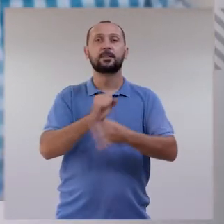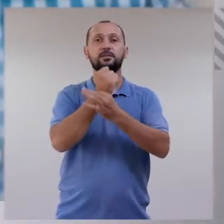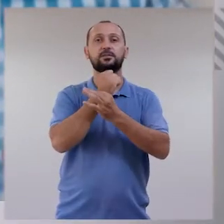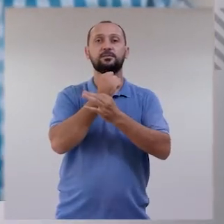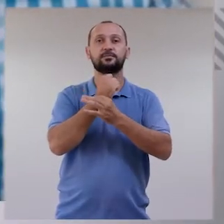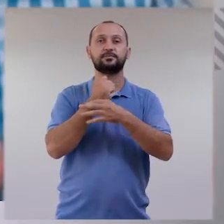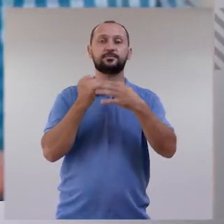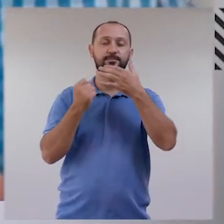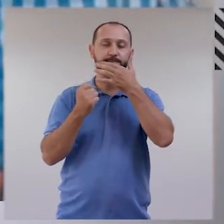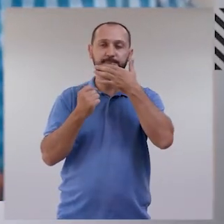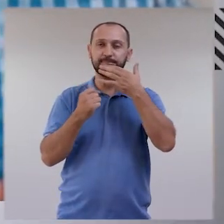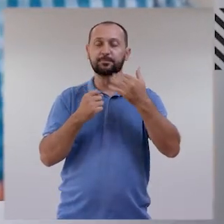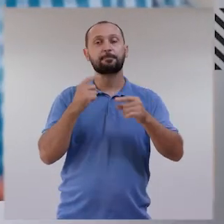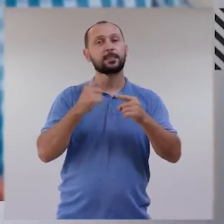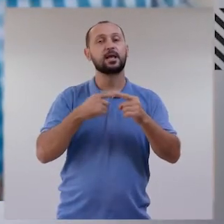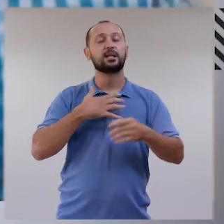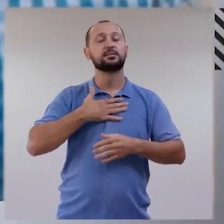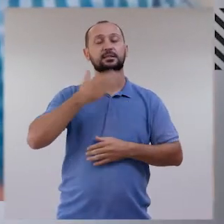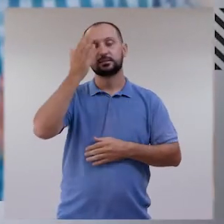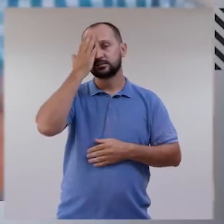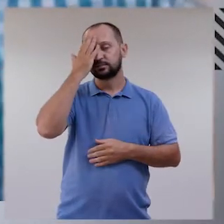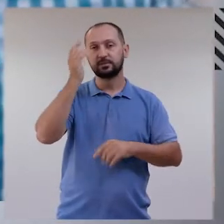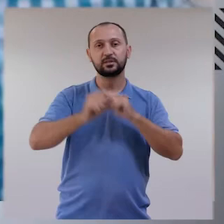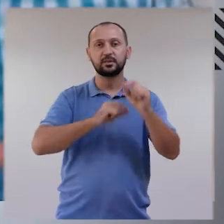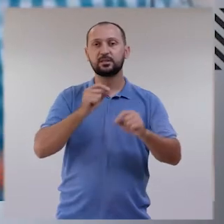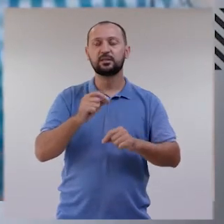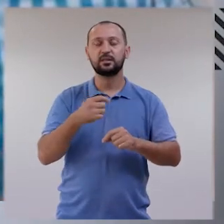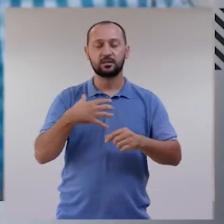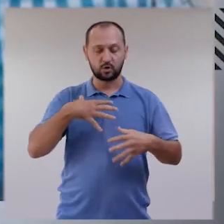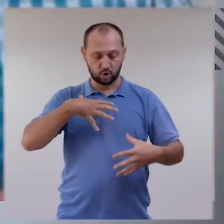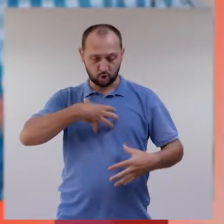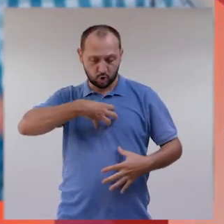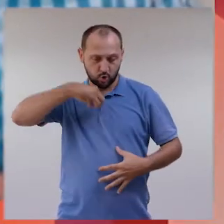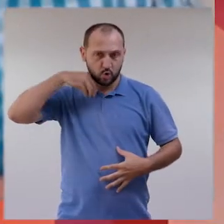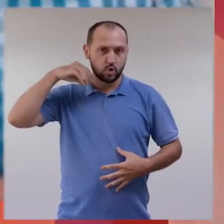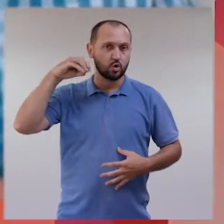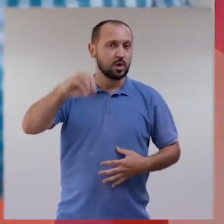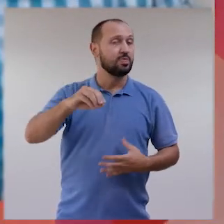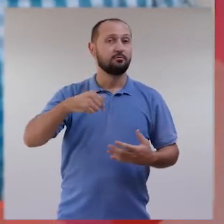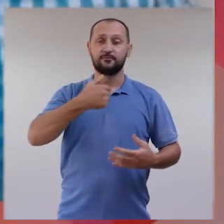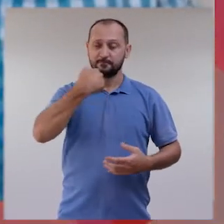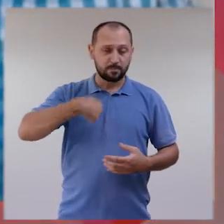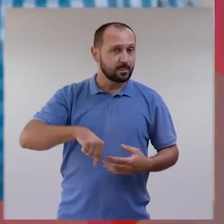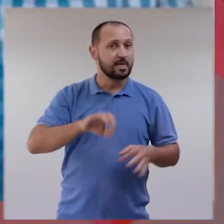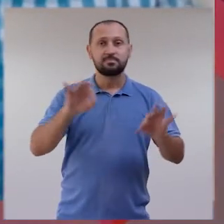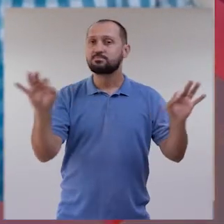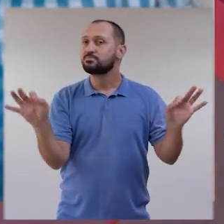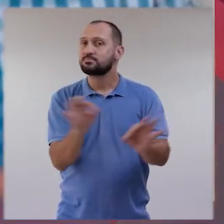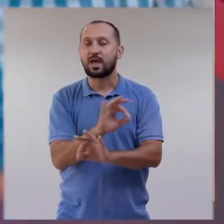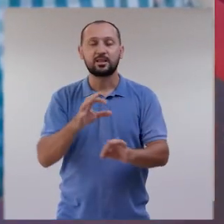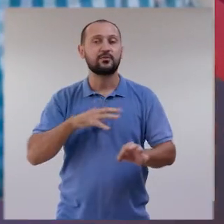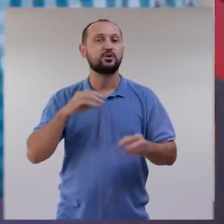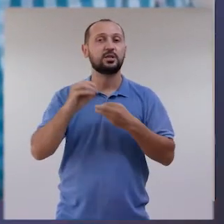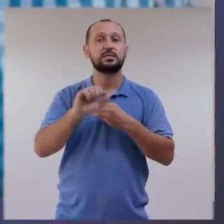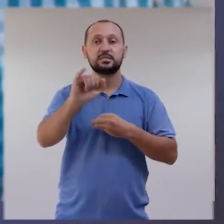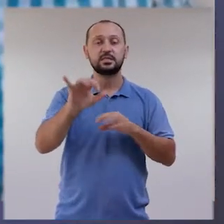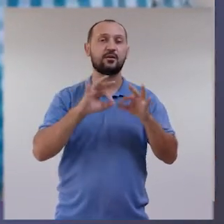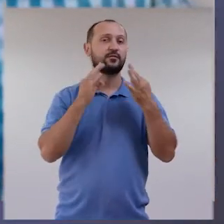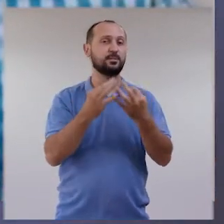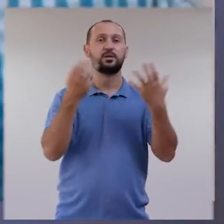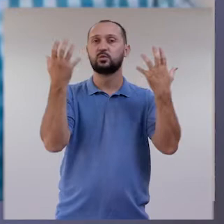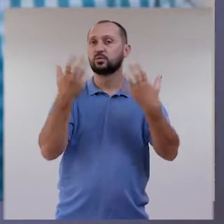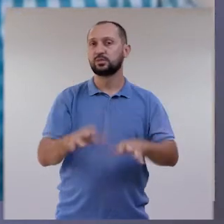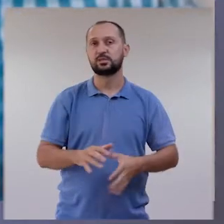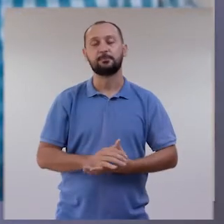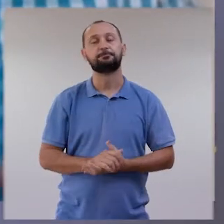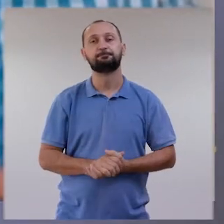e seguro para a pessoa, né? Porque ela tem certeza que nada vai ser retirado, nenhum órgão e nenhum tecido vai ser retirado se